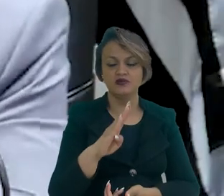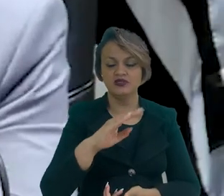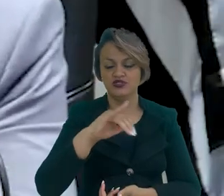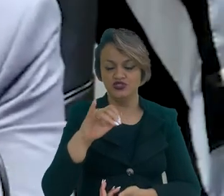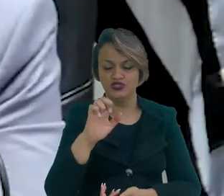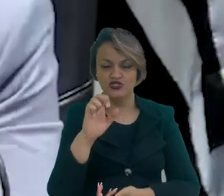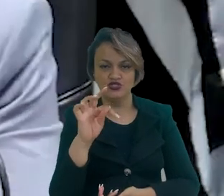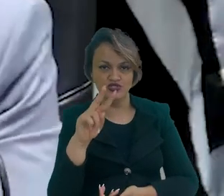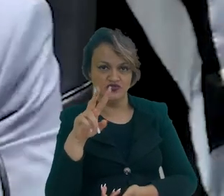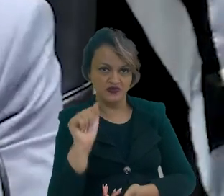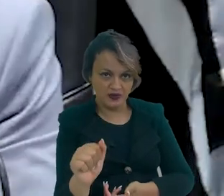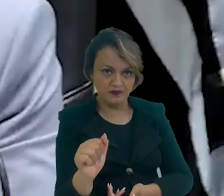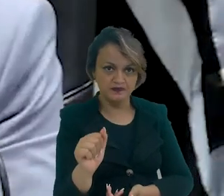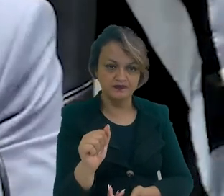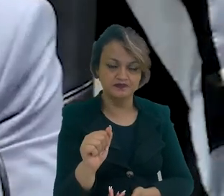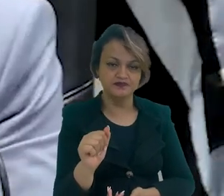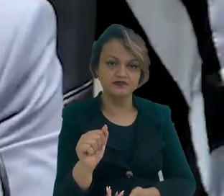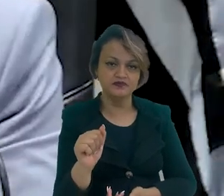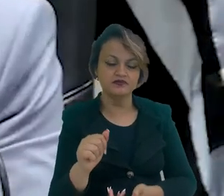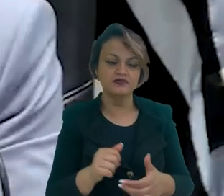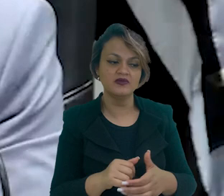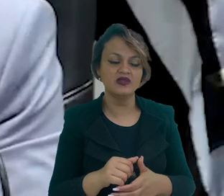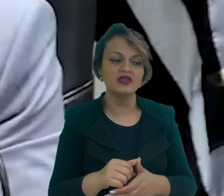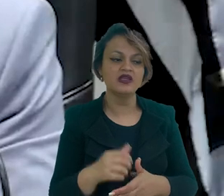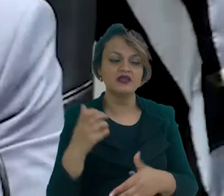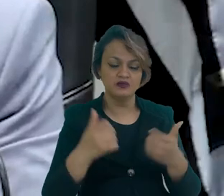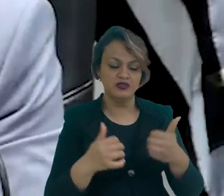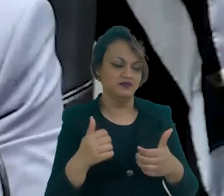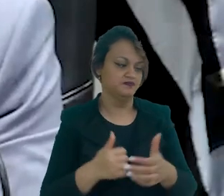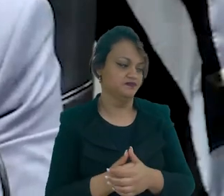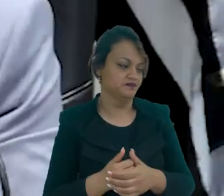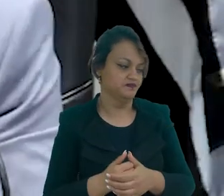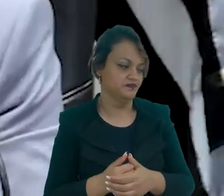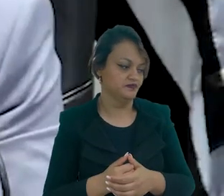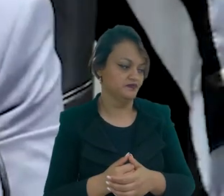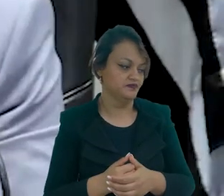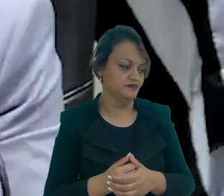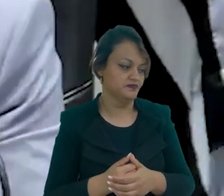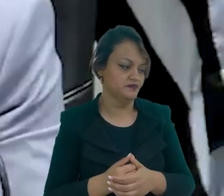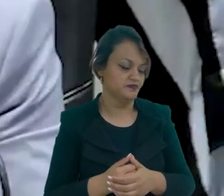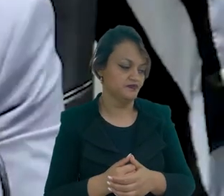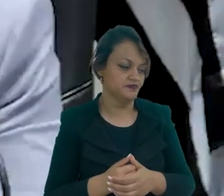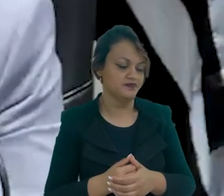existe um ponto aqui da responsabilidade objetiva e aqui também